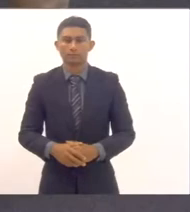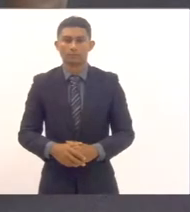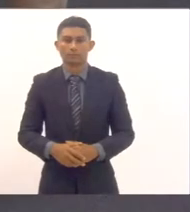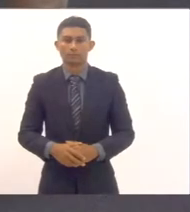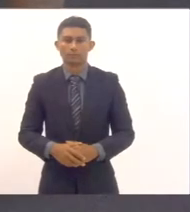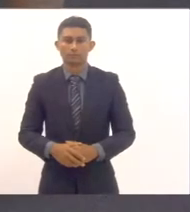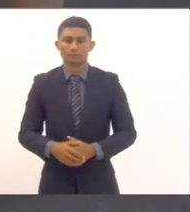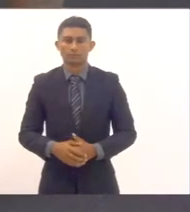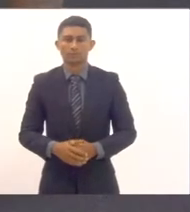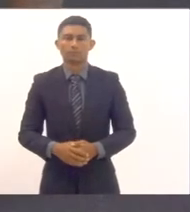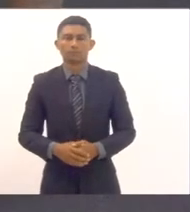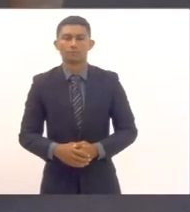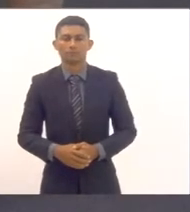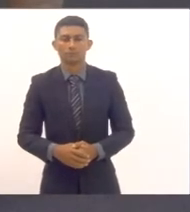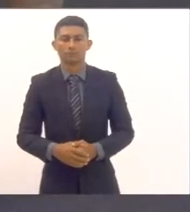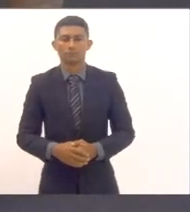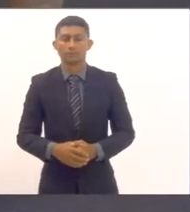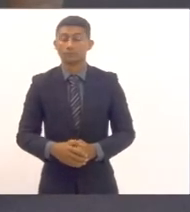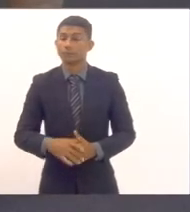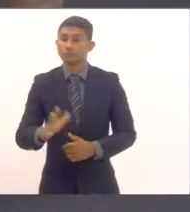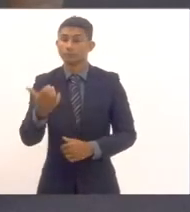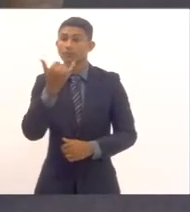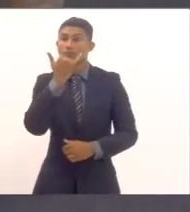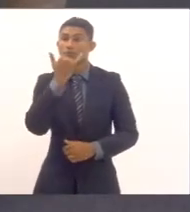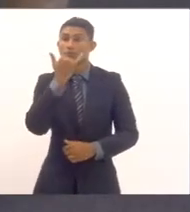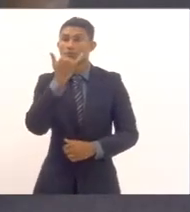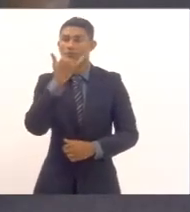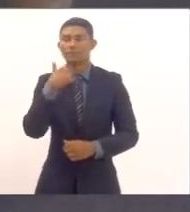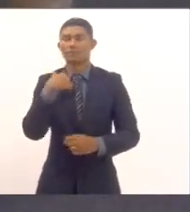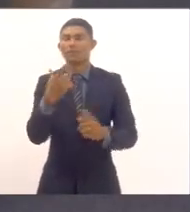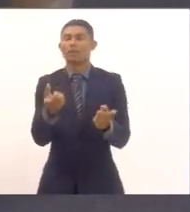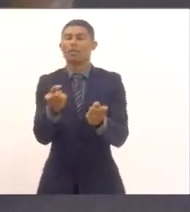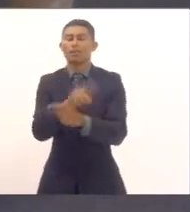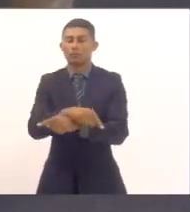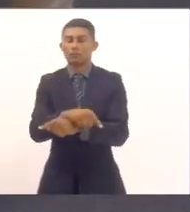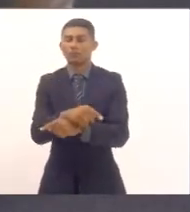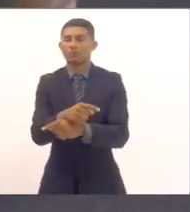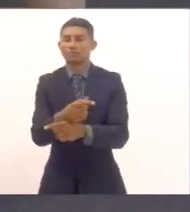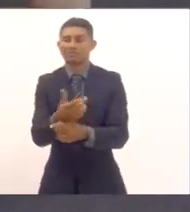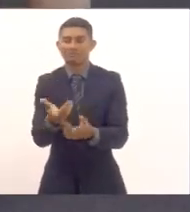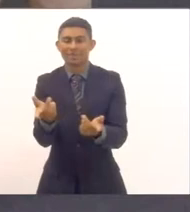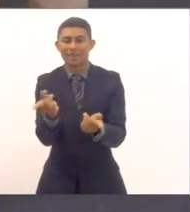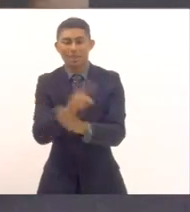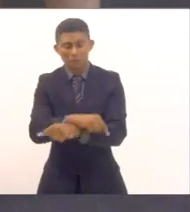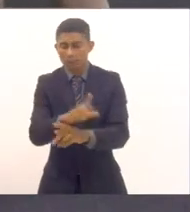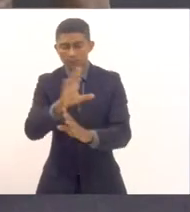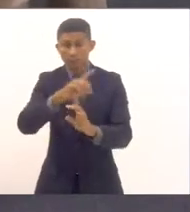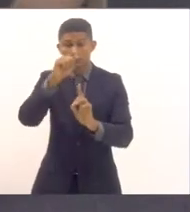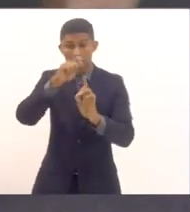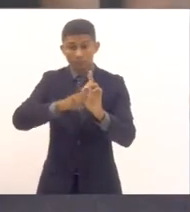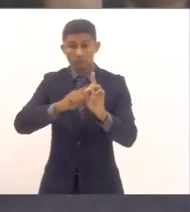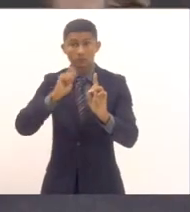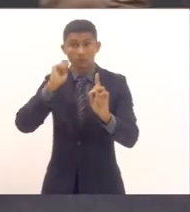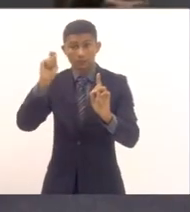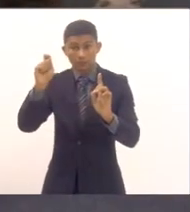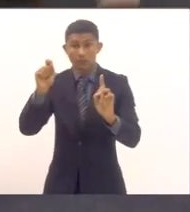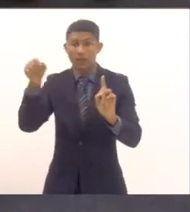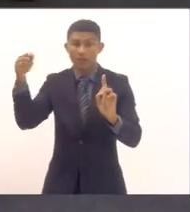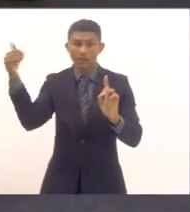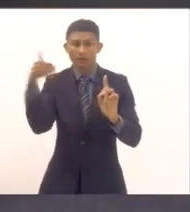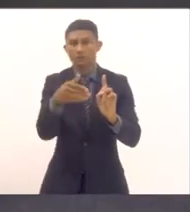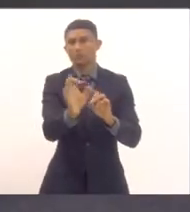Oi desculpa eu inverti aqui a a colocação em abril de 19 ela não